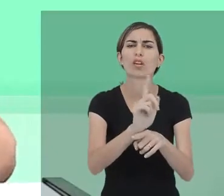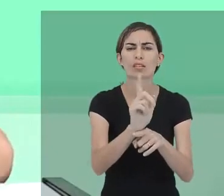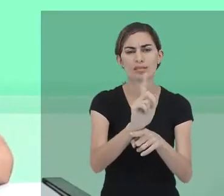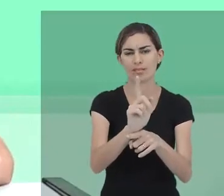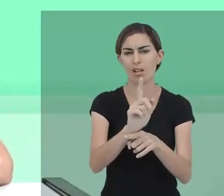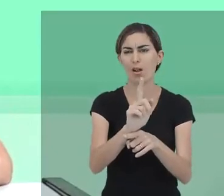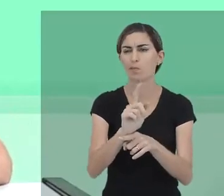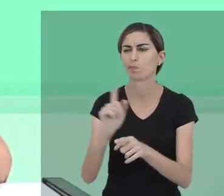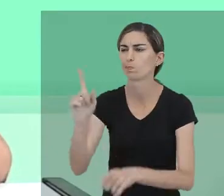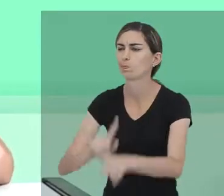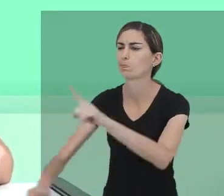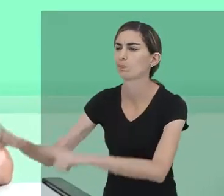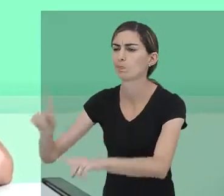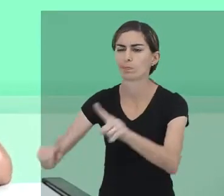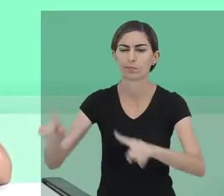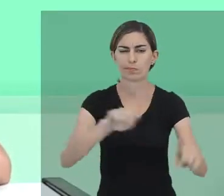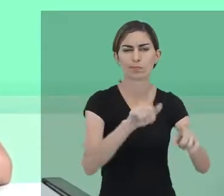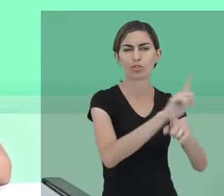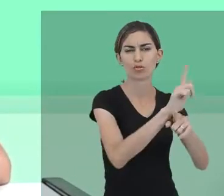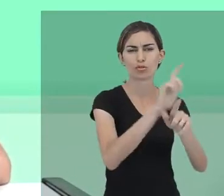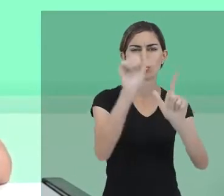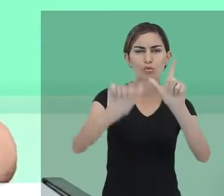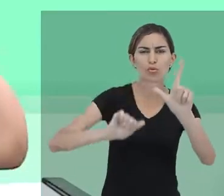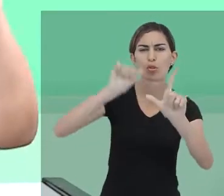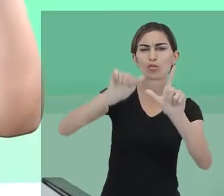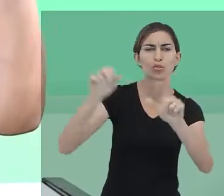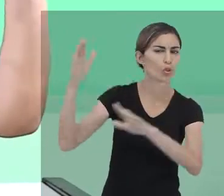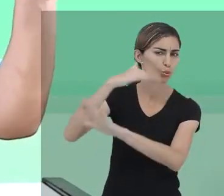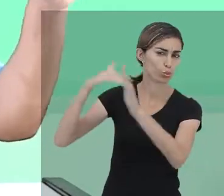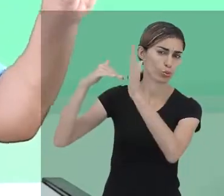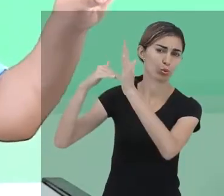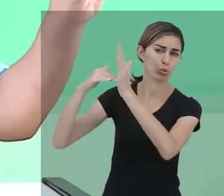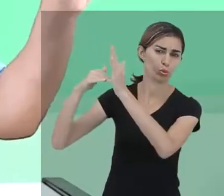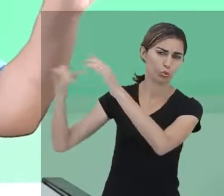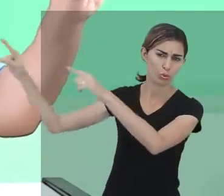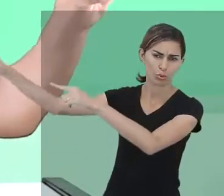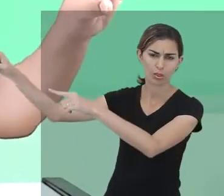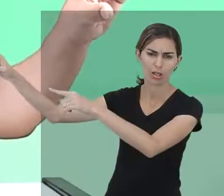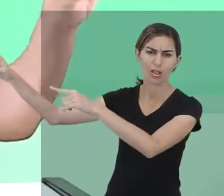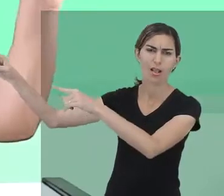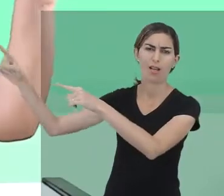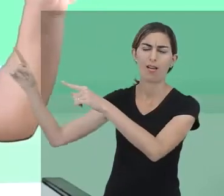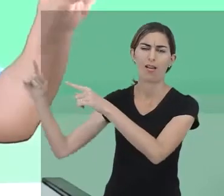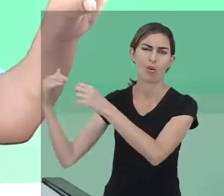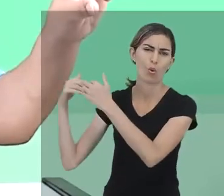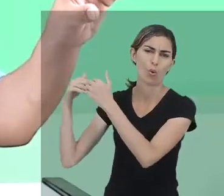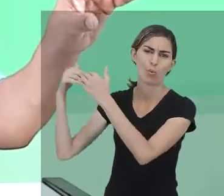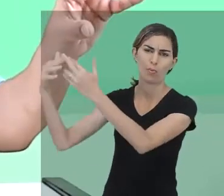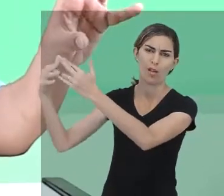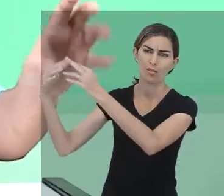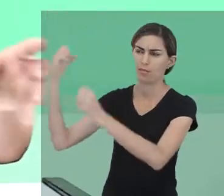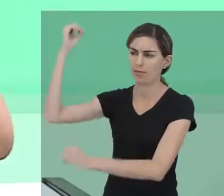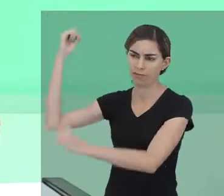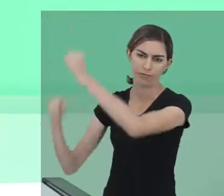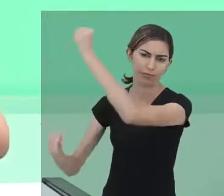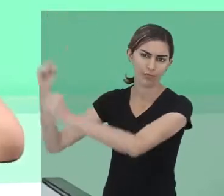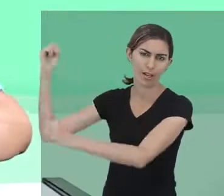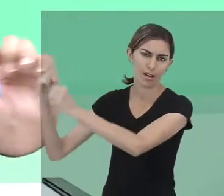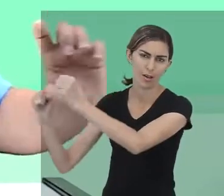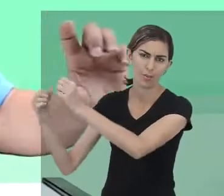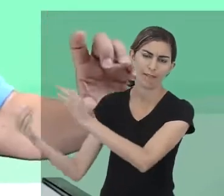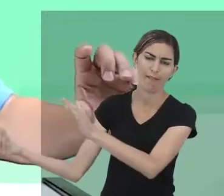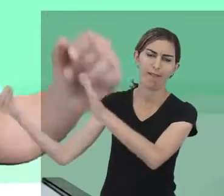o gerenciamento de toda a cadeia de logística, desde a hora que entra na indústria